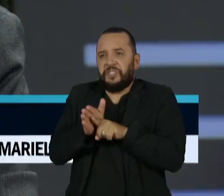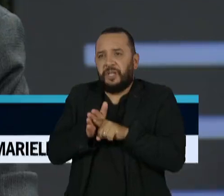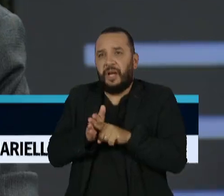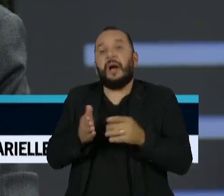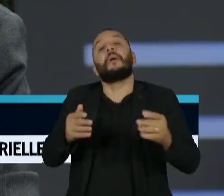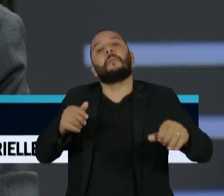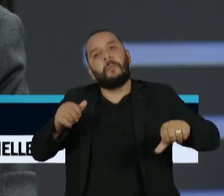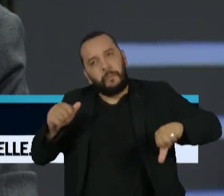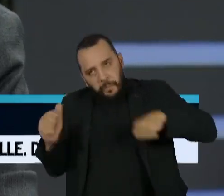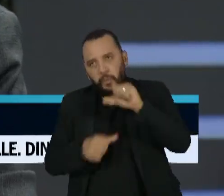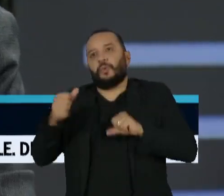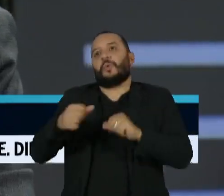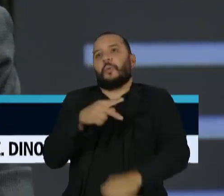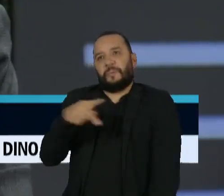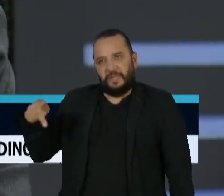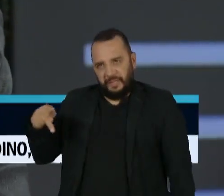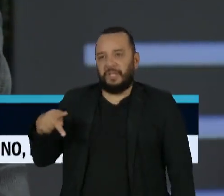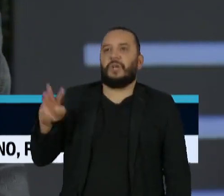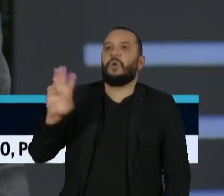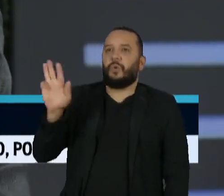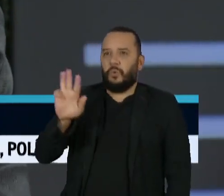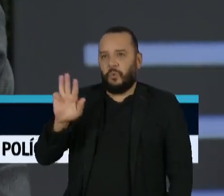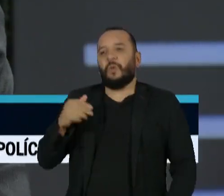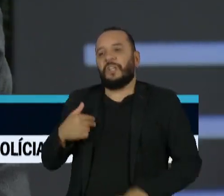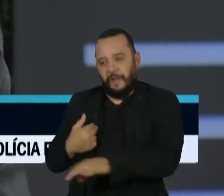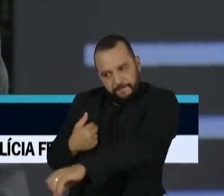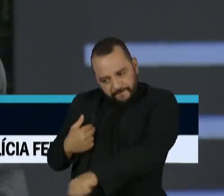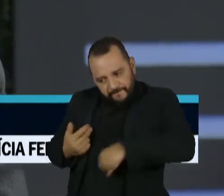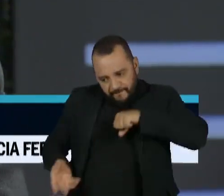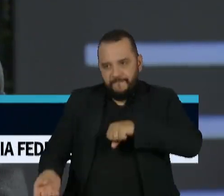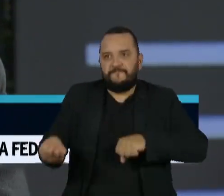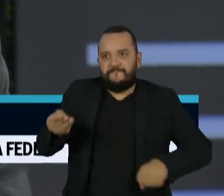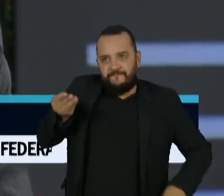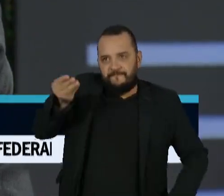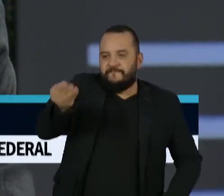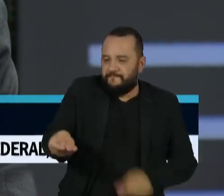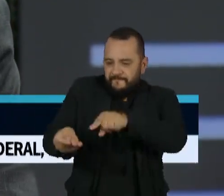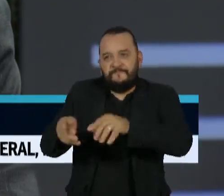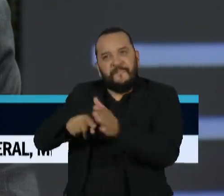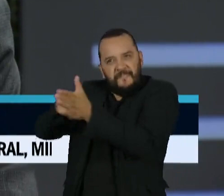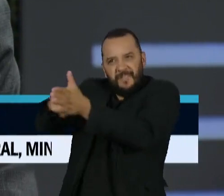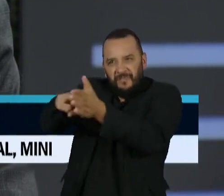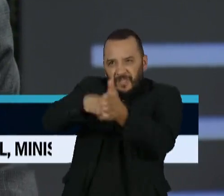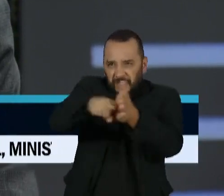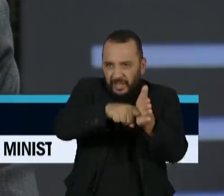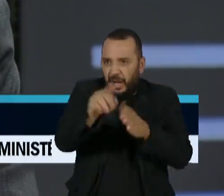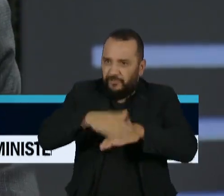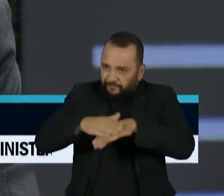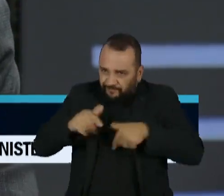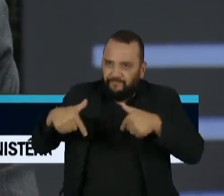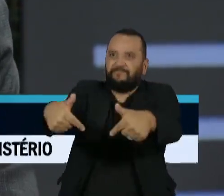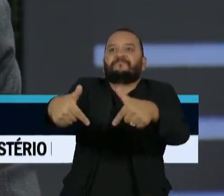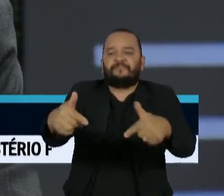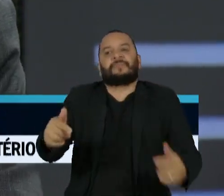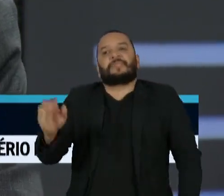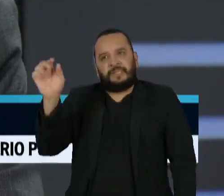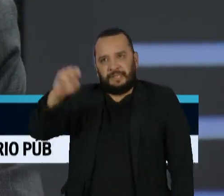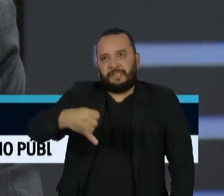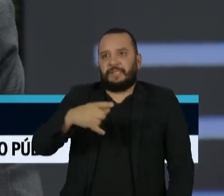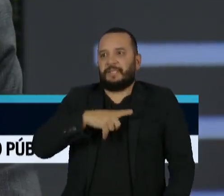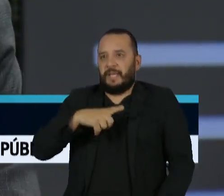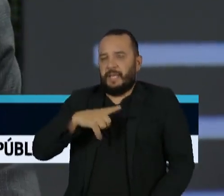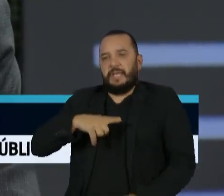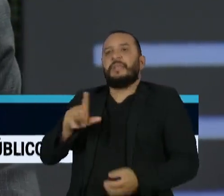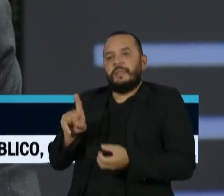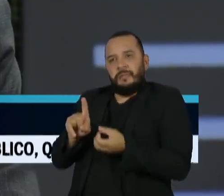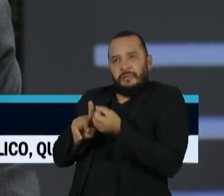as investigações, retomaram esses processos que estavam lá, e muitos depoimentos, inclusive, foram vistos lá de forma